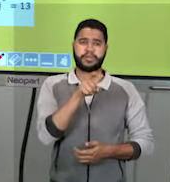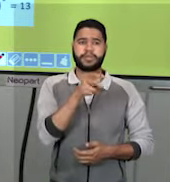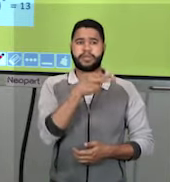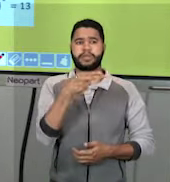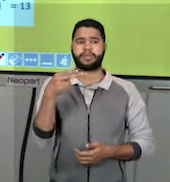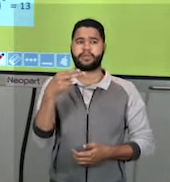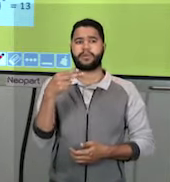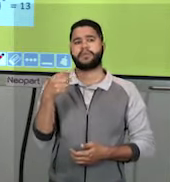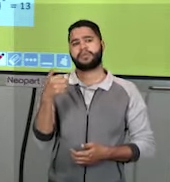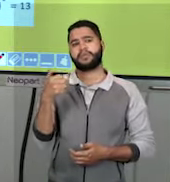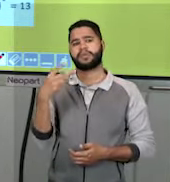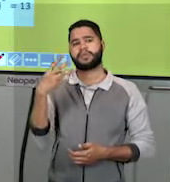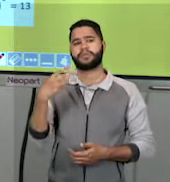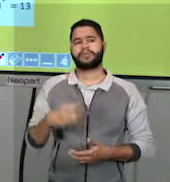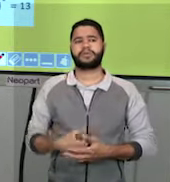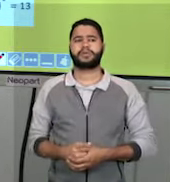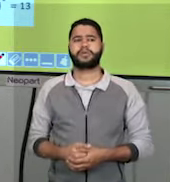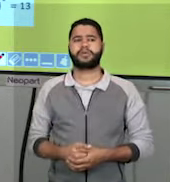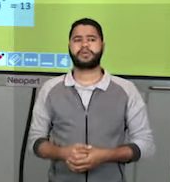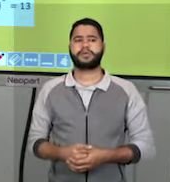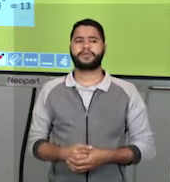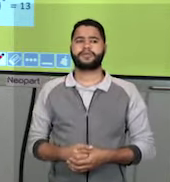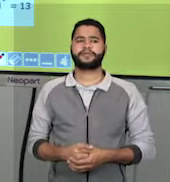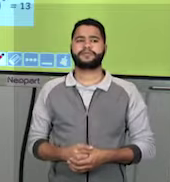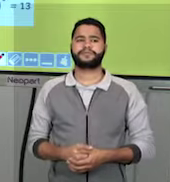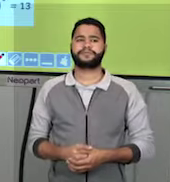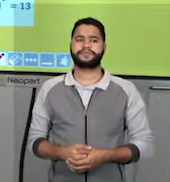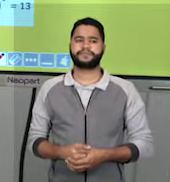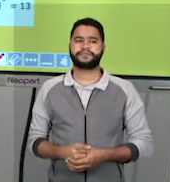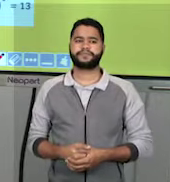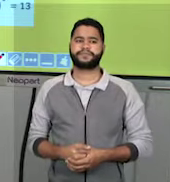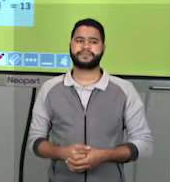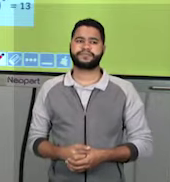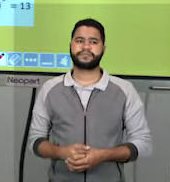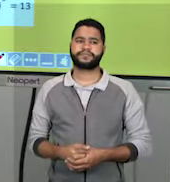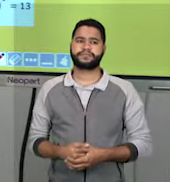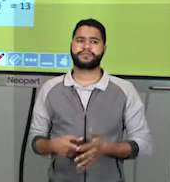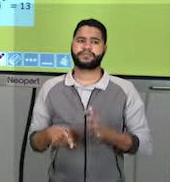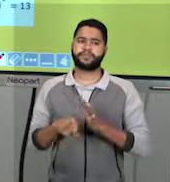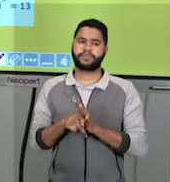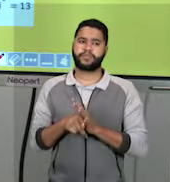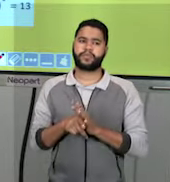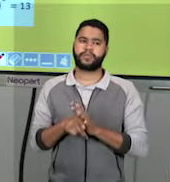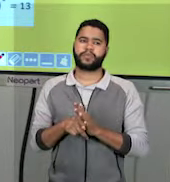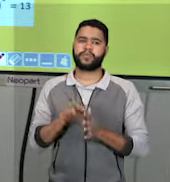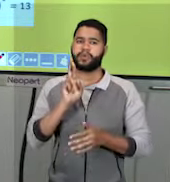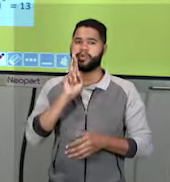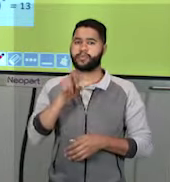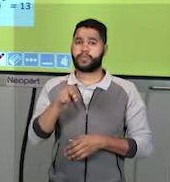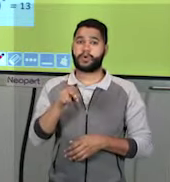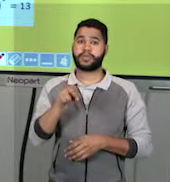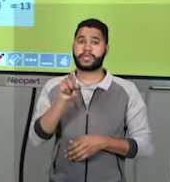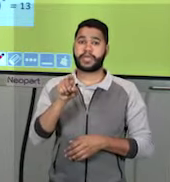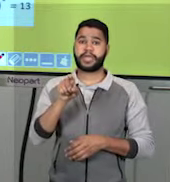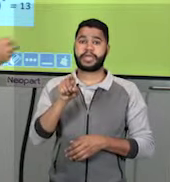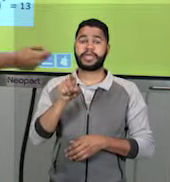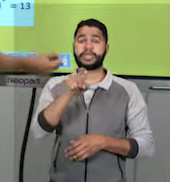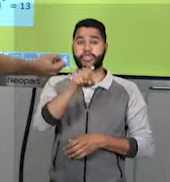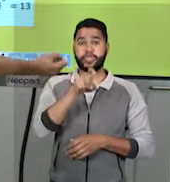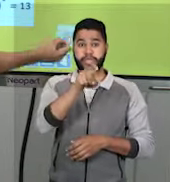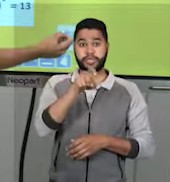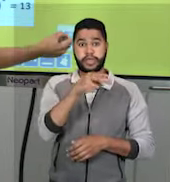qual o número que eu usei? 5. Então, a resposta do meu logaritmo é 5. Estou começando a entender,